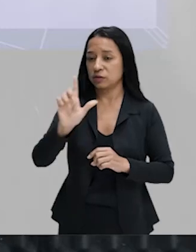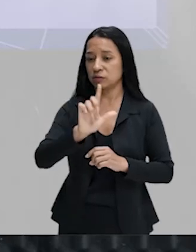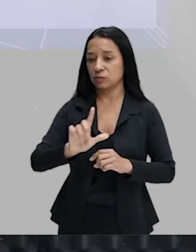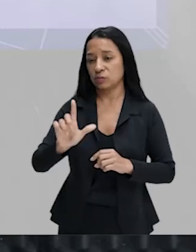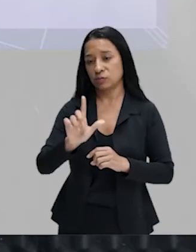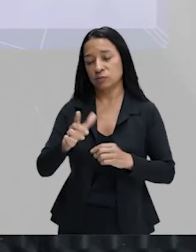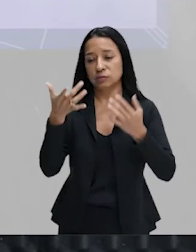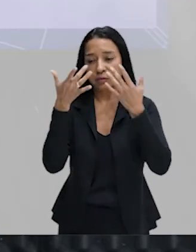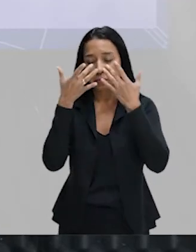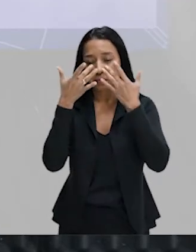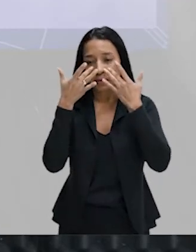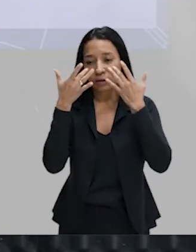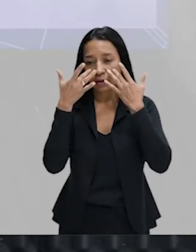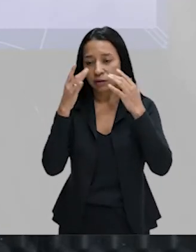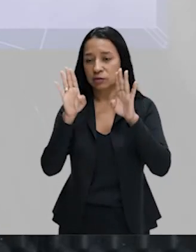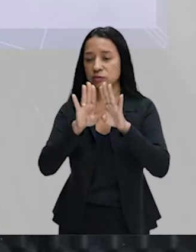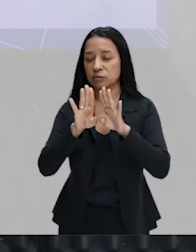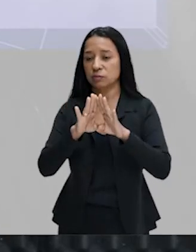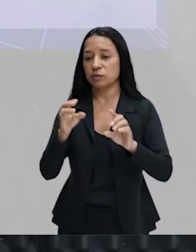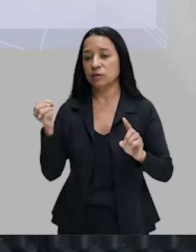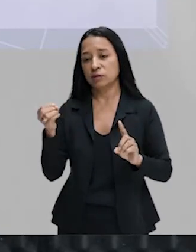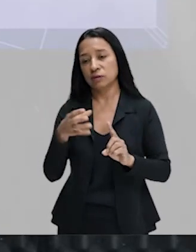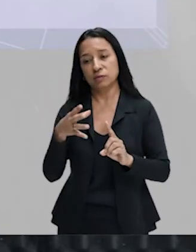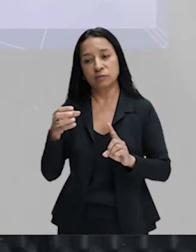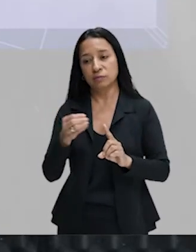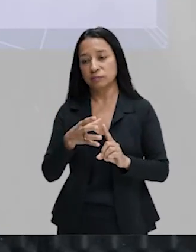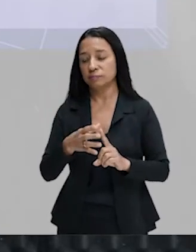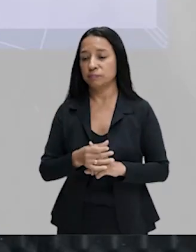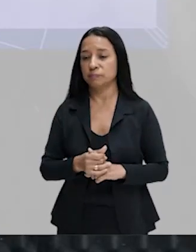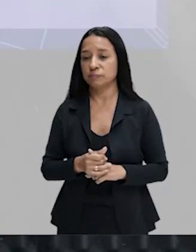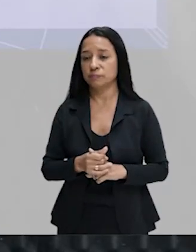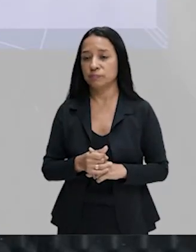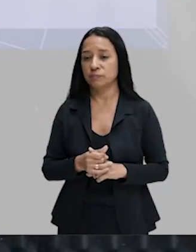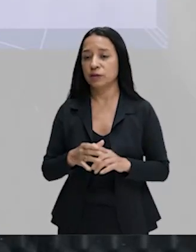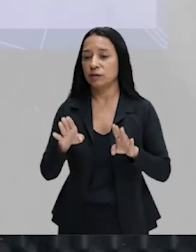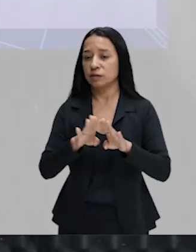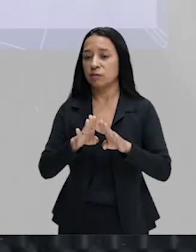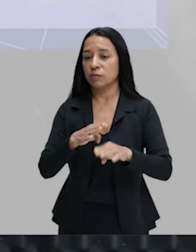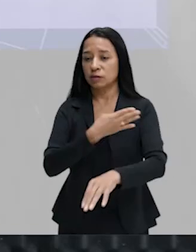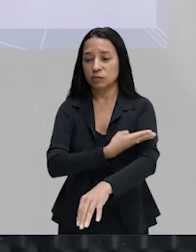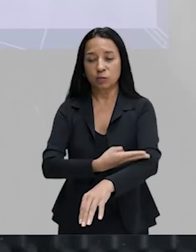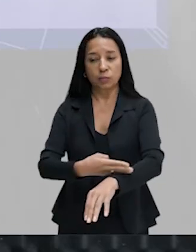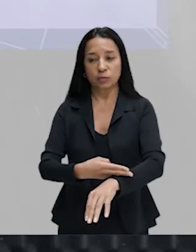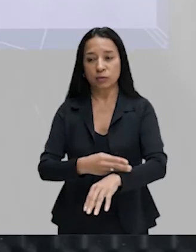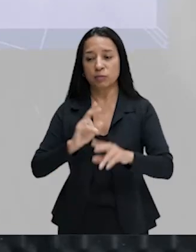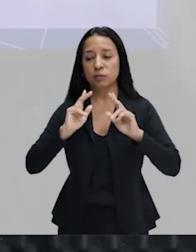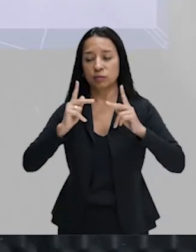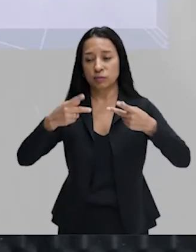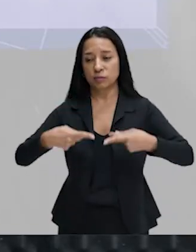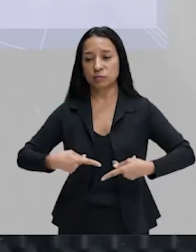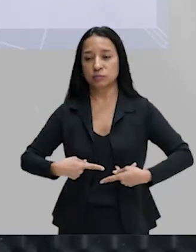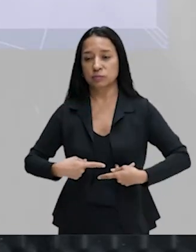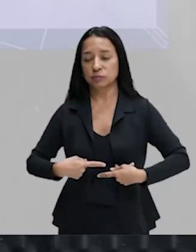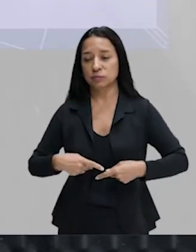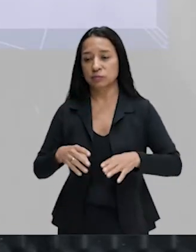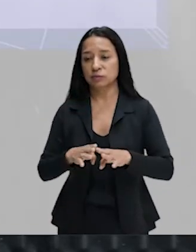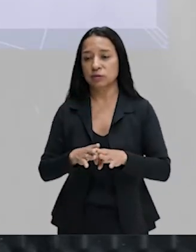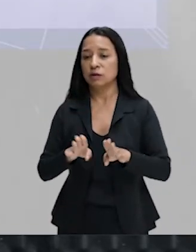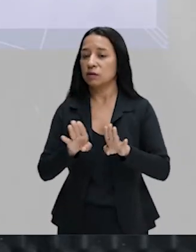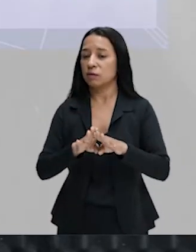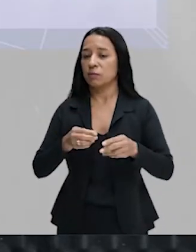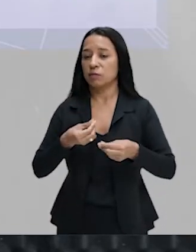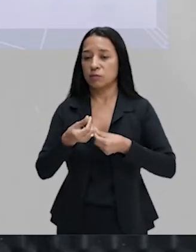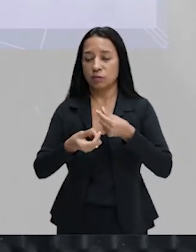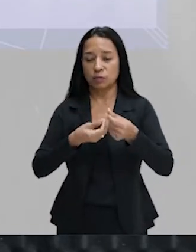na arte, reflete na literatura, assim como reflete no comportamento do ser humano, como reflete na economia